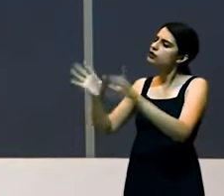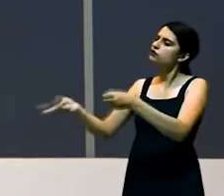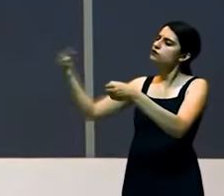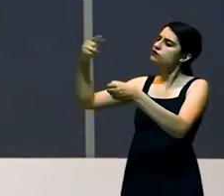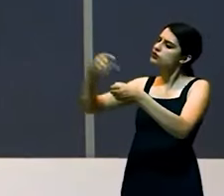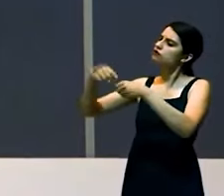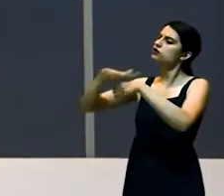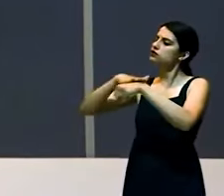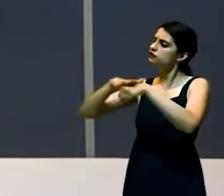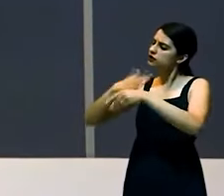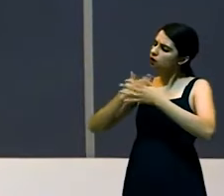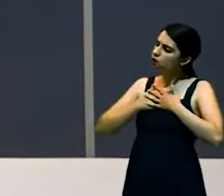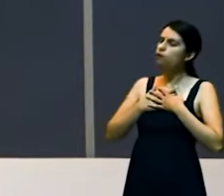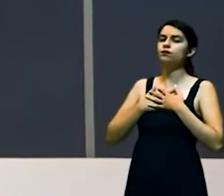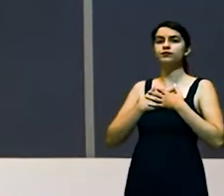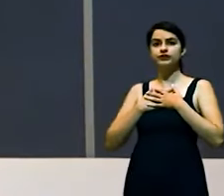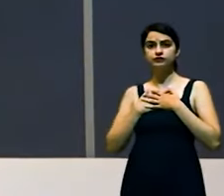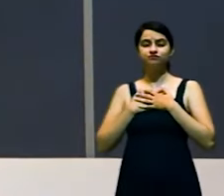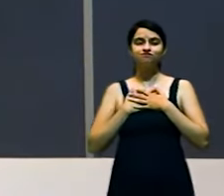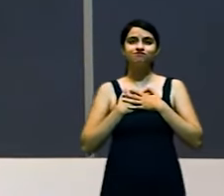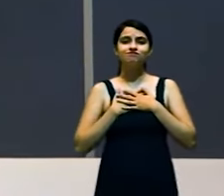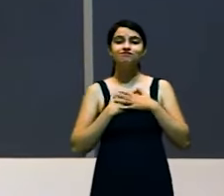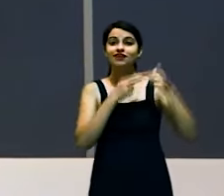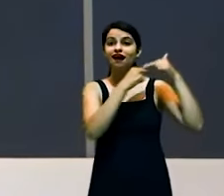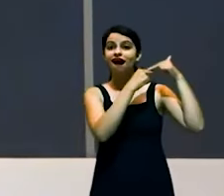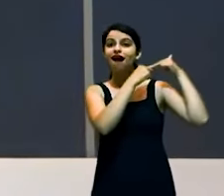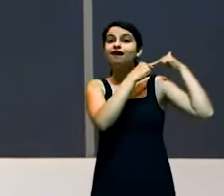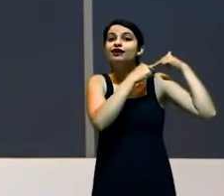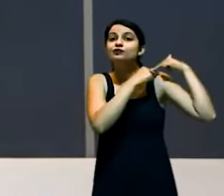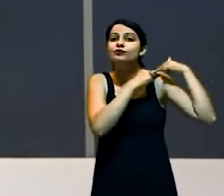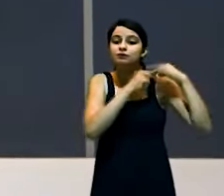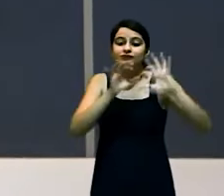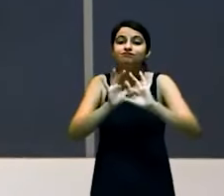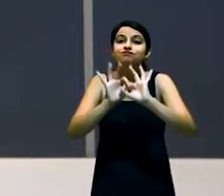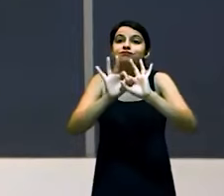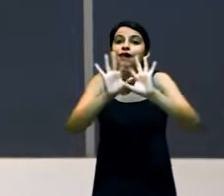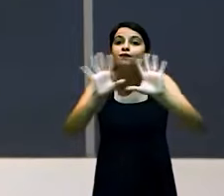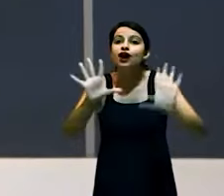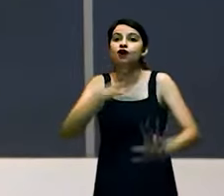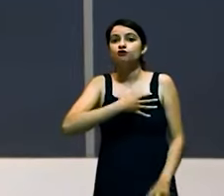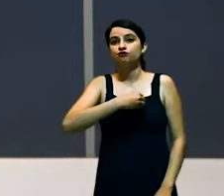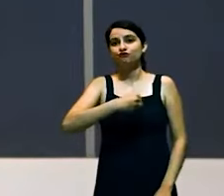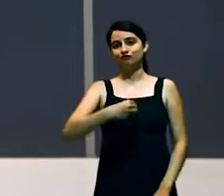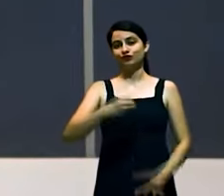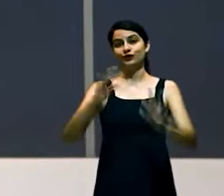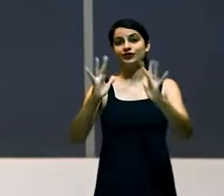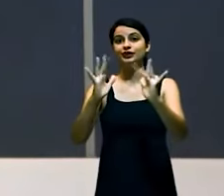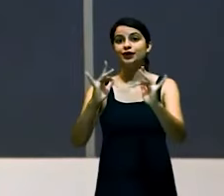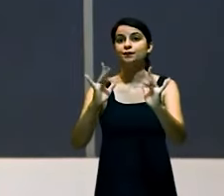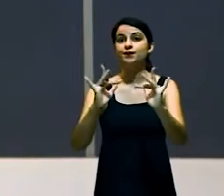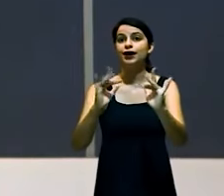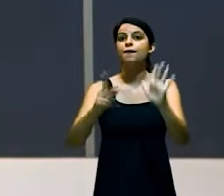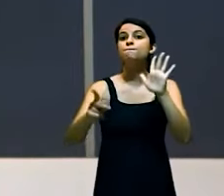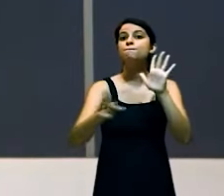A responsabilidade de deixar ou não o teu filho namorar é tua, pai.